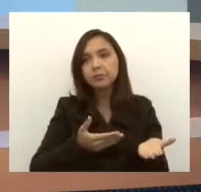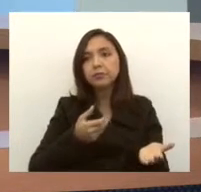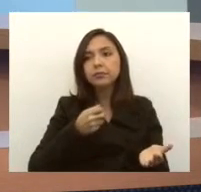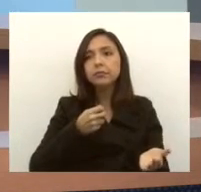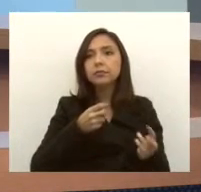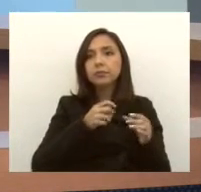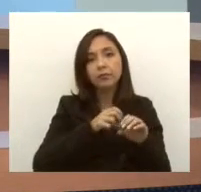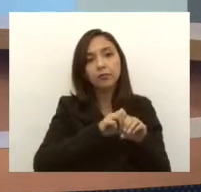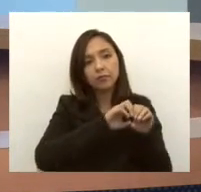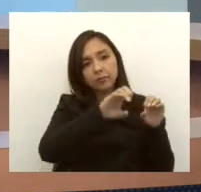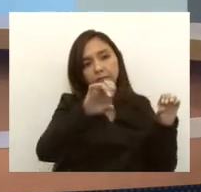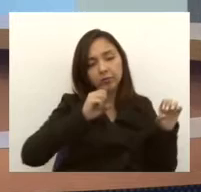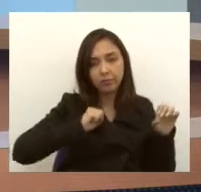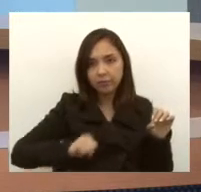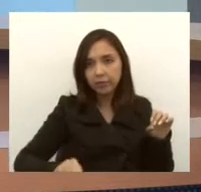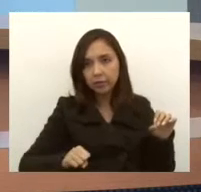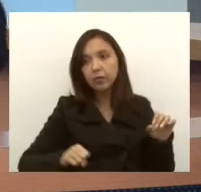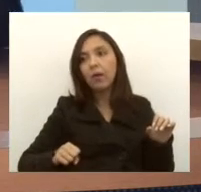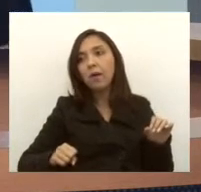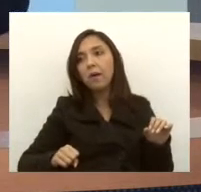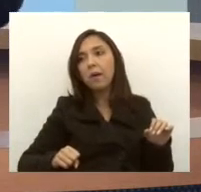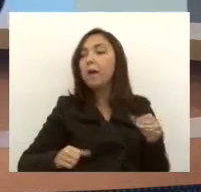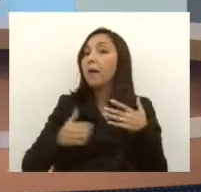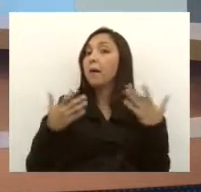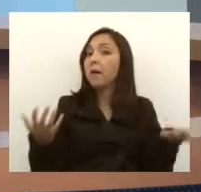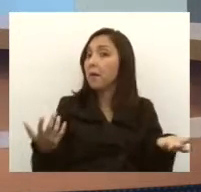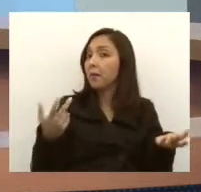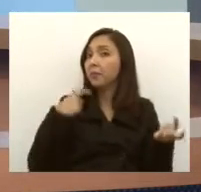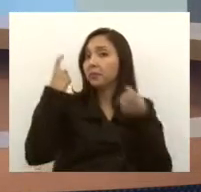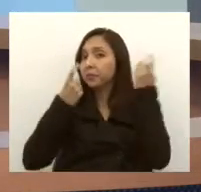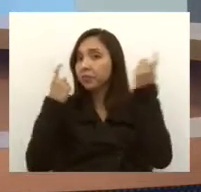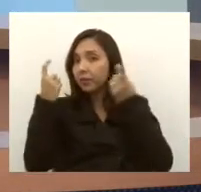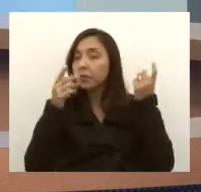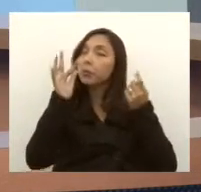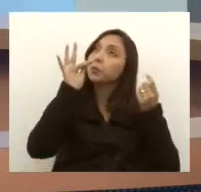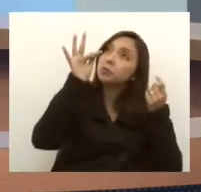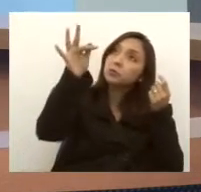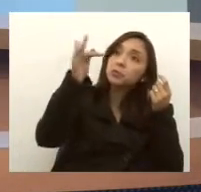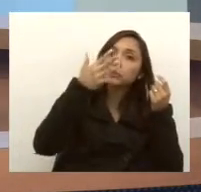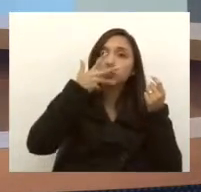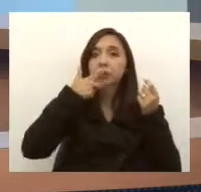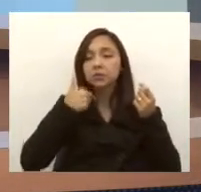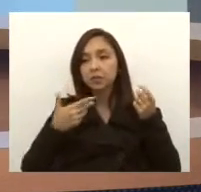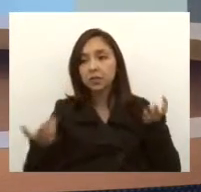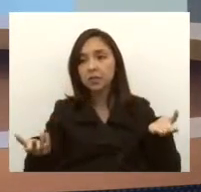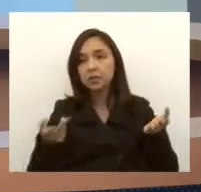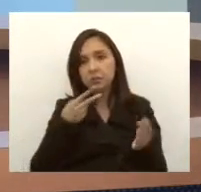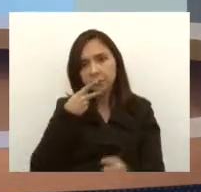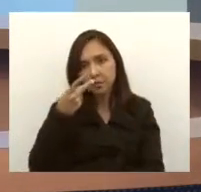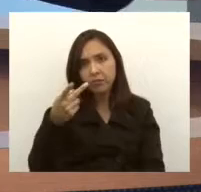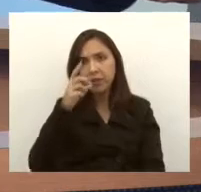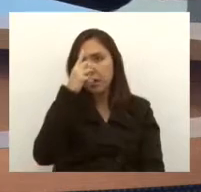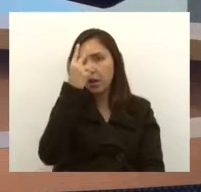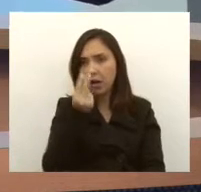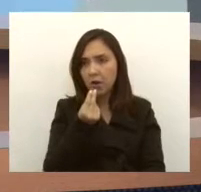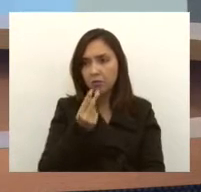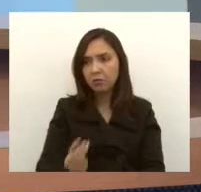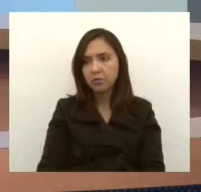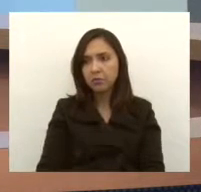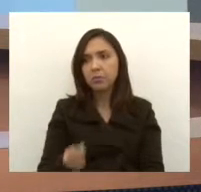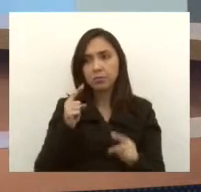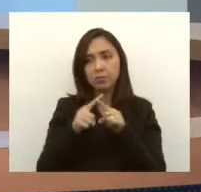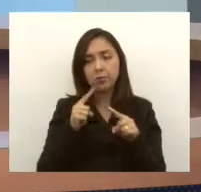nesta cidade. E aí alguém diz assim, tem que se preocupar com o futuro das crianças. Tem que dizer isso para o Alckmin.